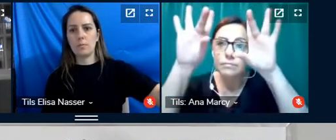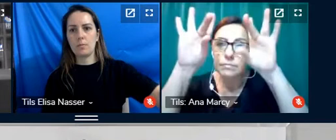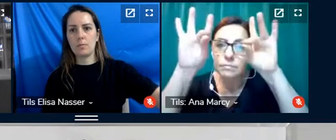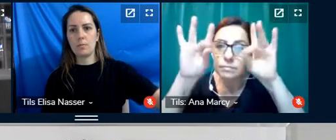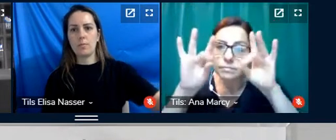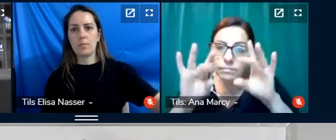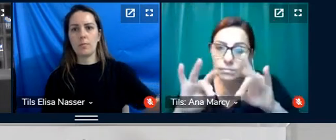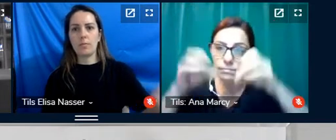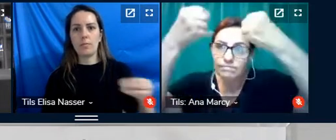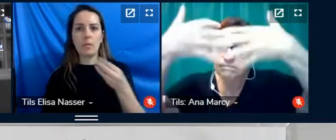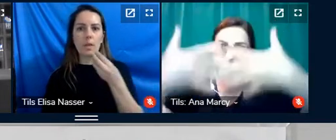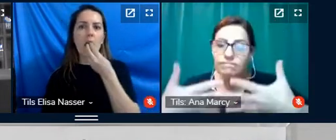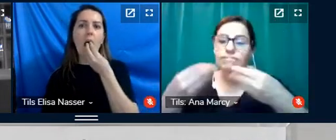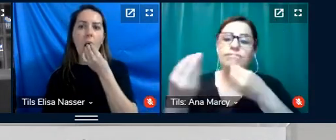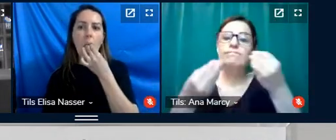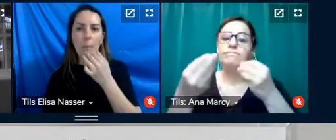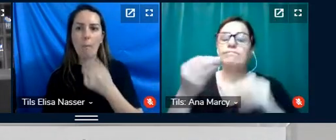Por quê?